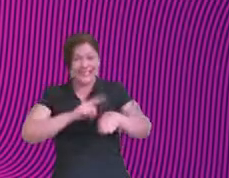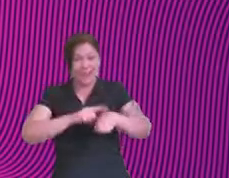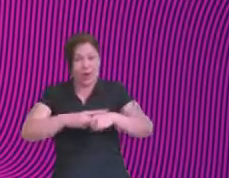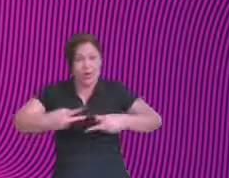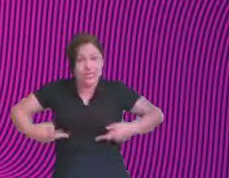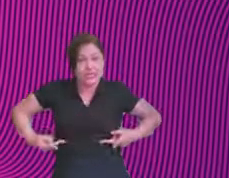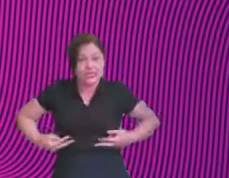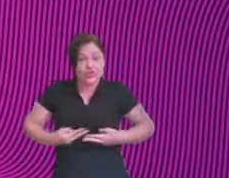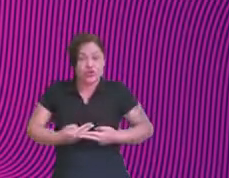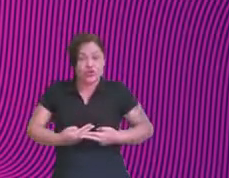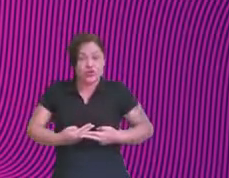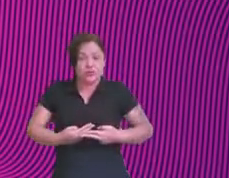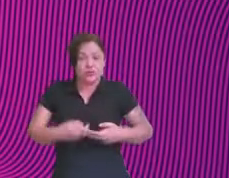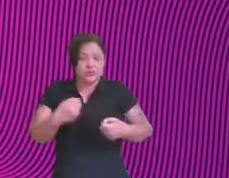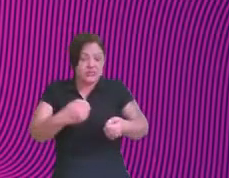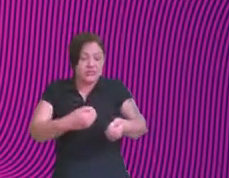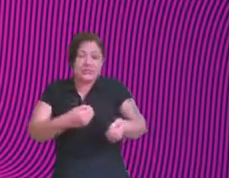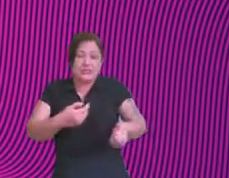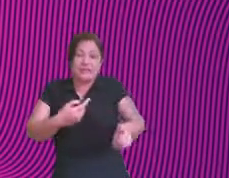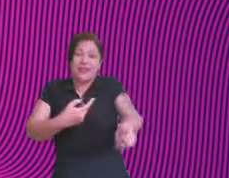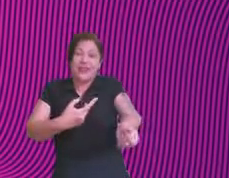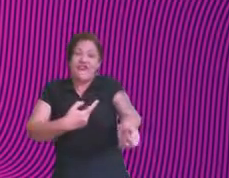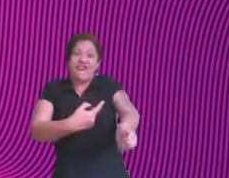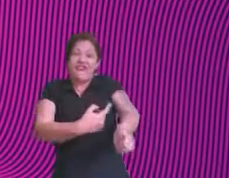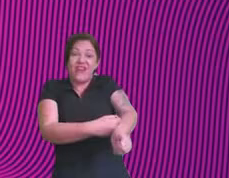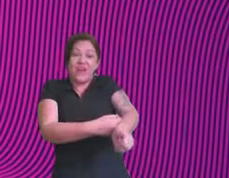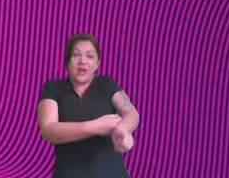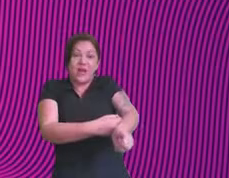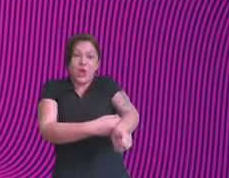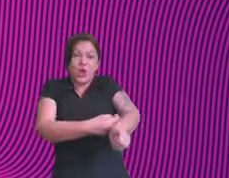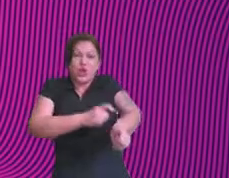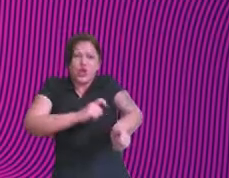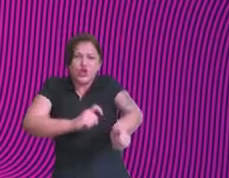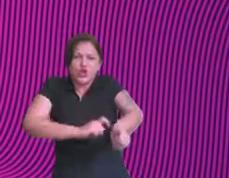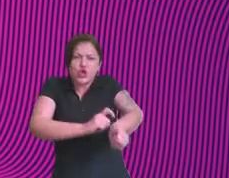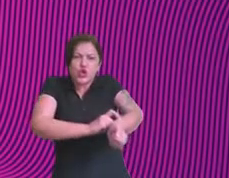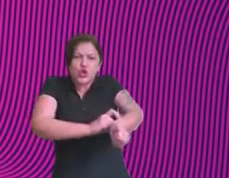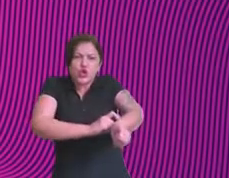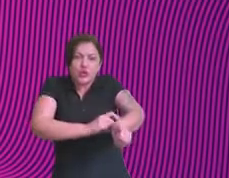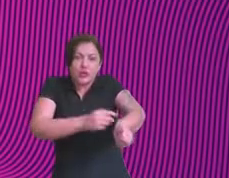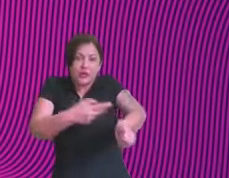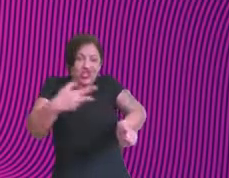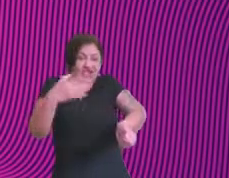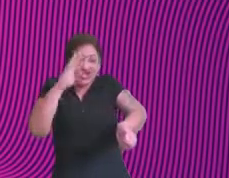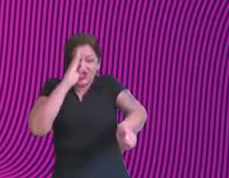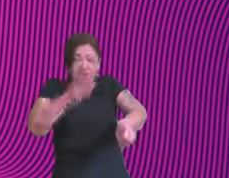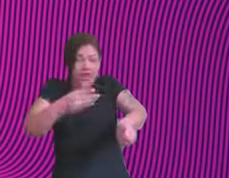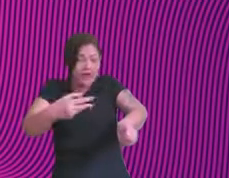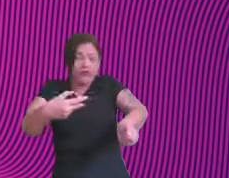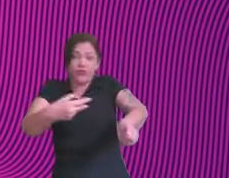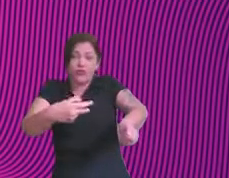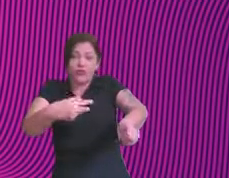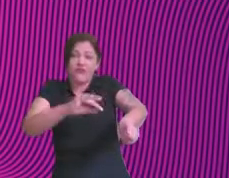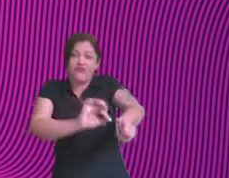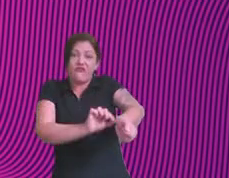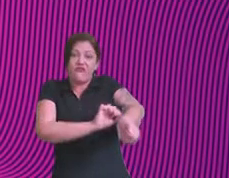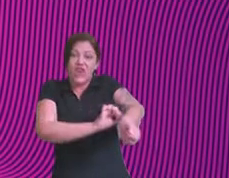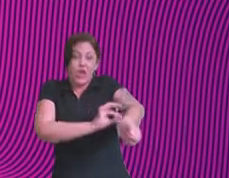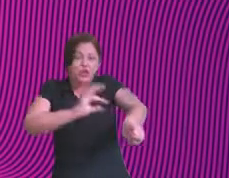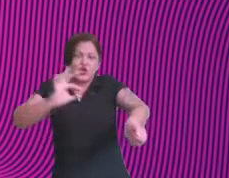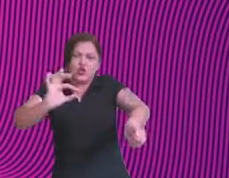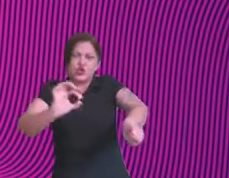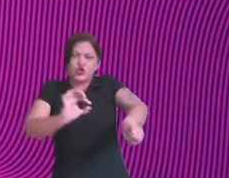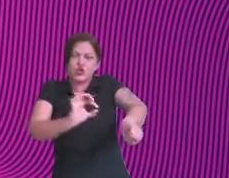jeito que a gente quer que funcione, né? Então, seria sensacional você tacar lá e acabar com... Pô, seria que nem a gente